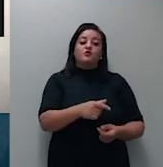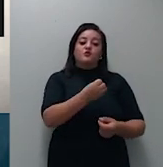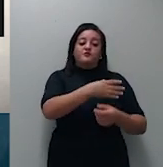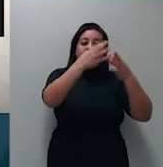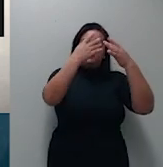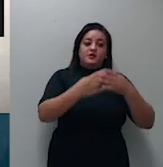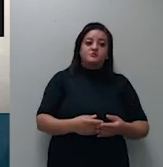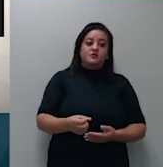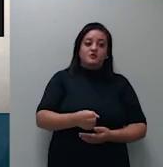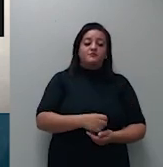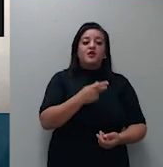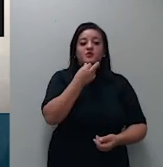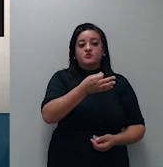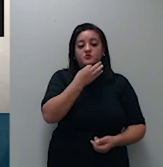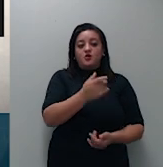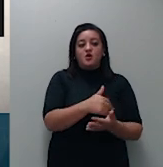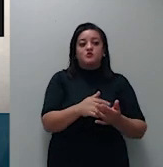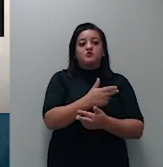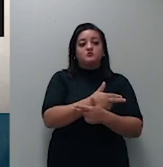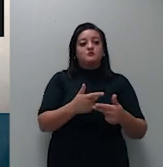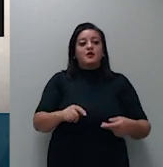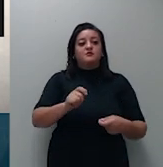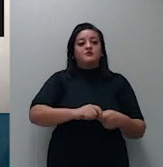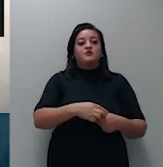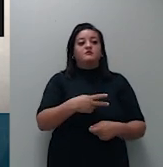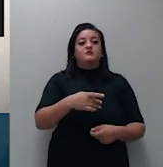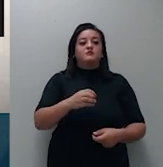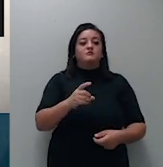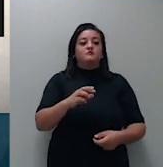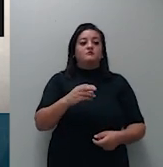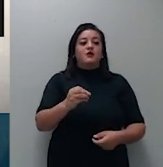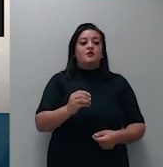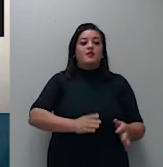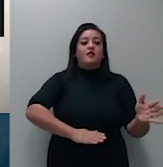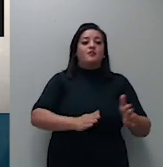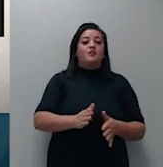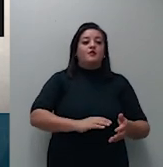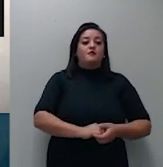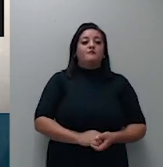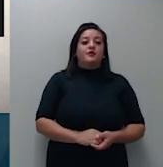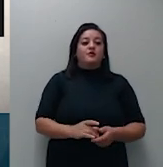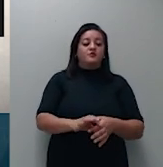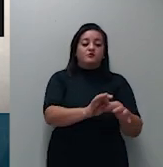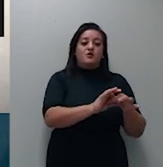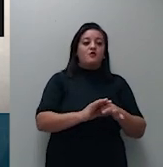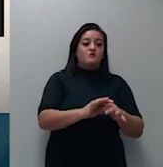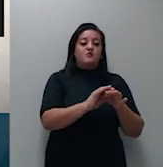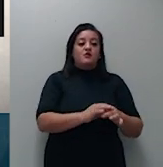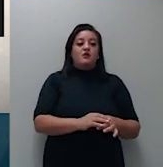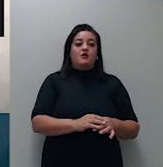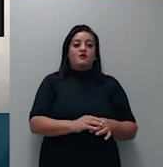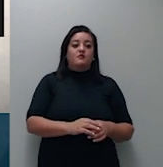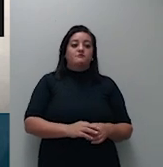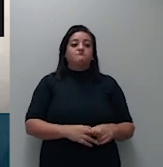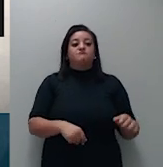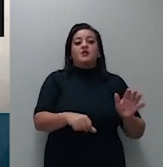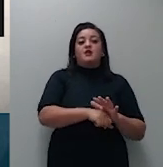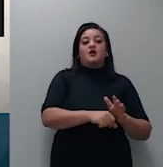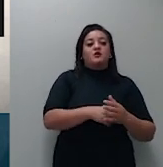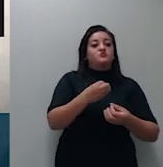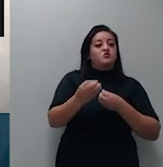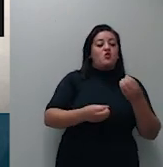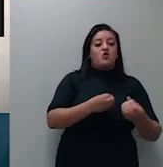sustentou que todos os bens adquiridos por P no período da união estável foram considerados